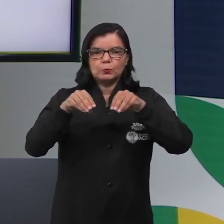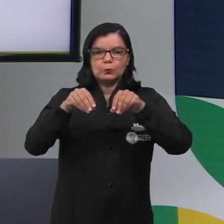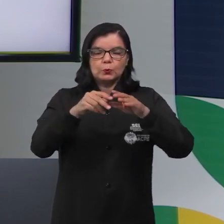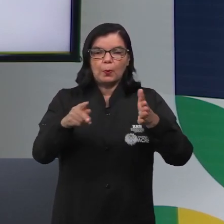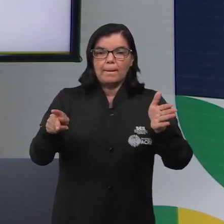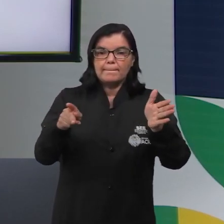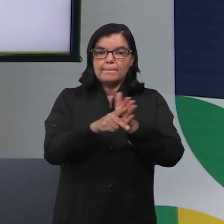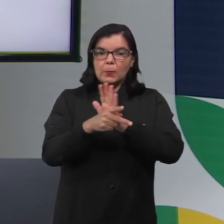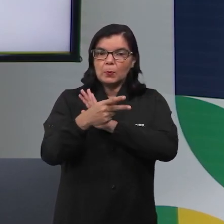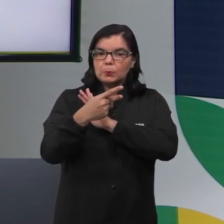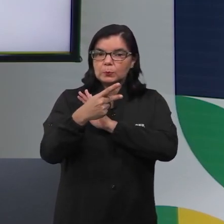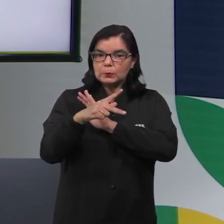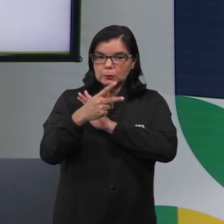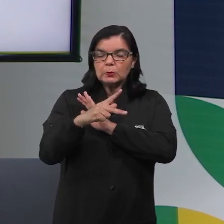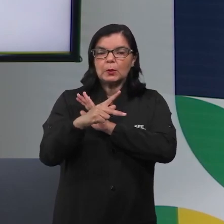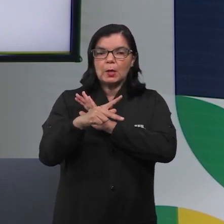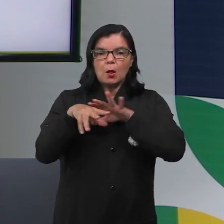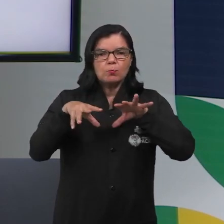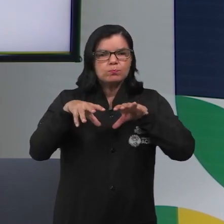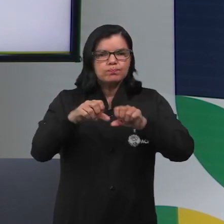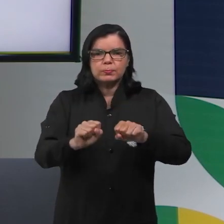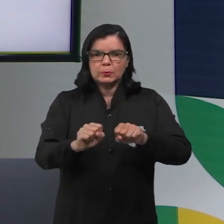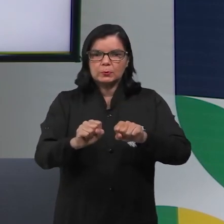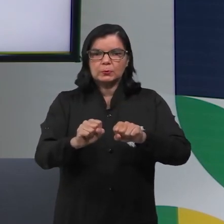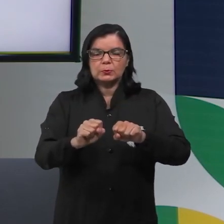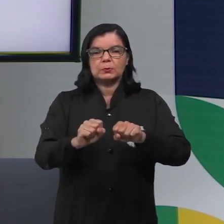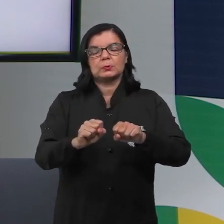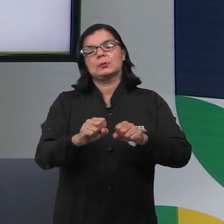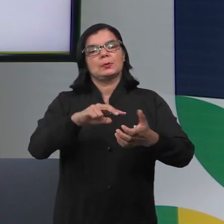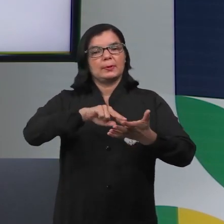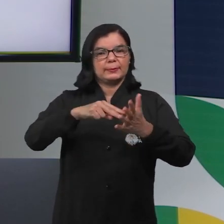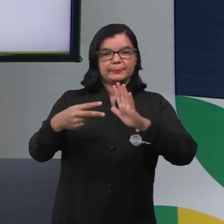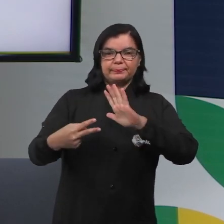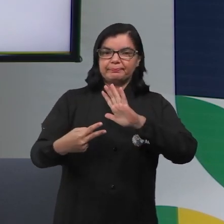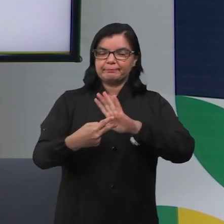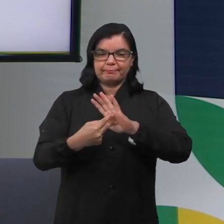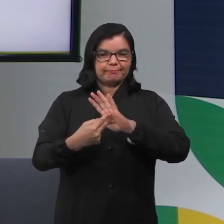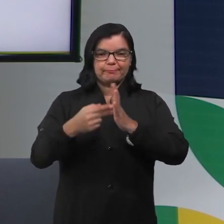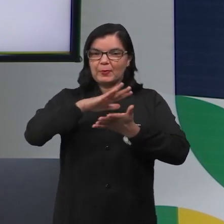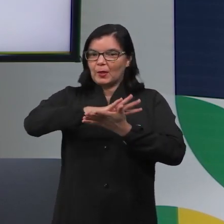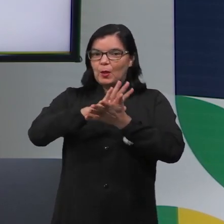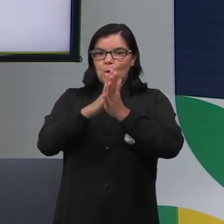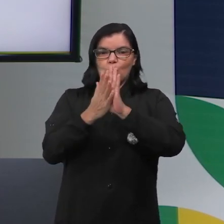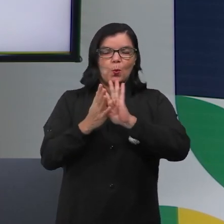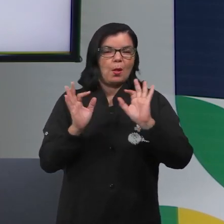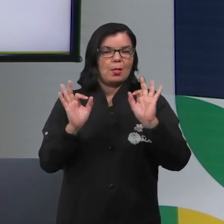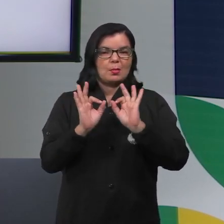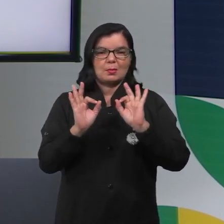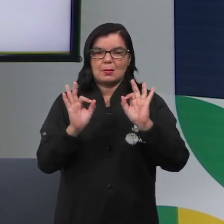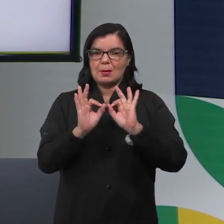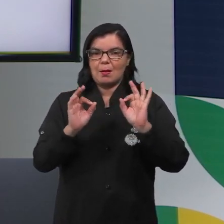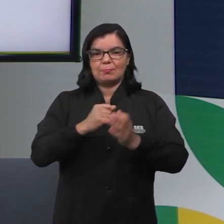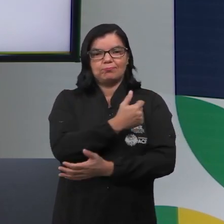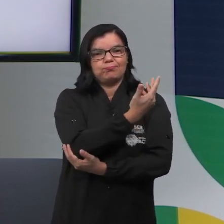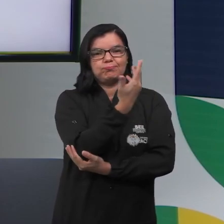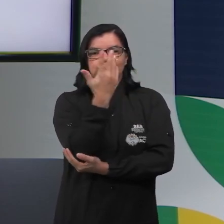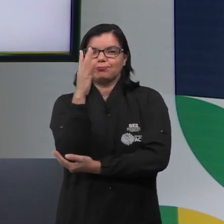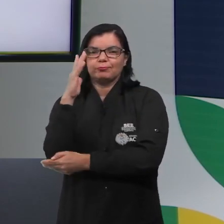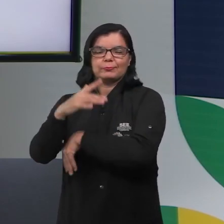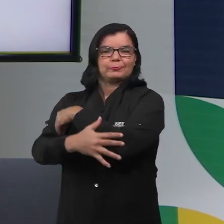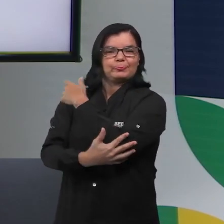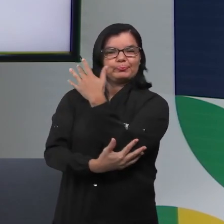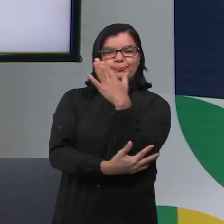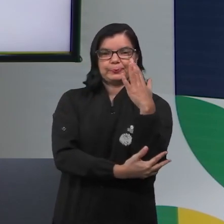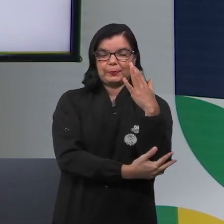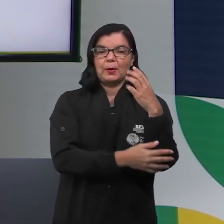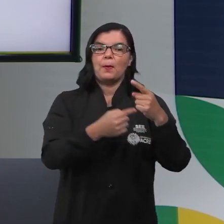terra deles, não é, como posse demarcada, significa que ele não vai, na maioria das vezes, destruir esse